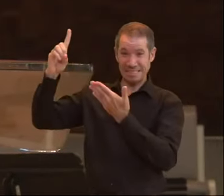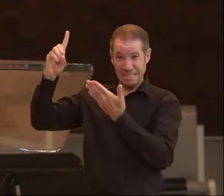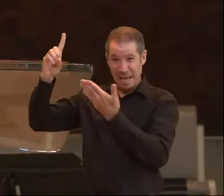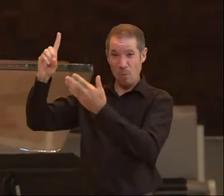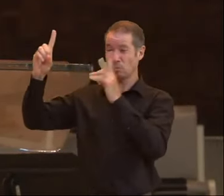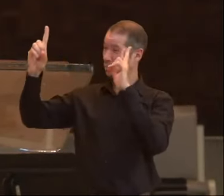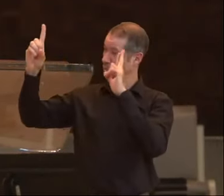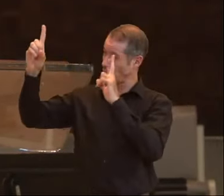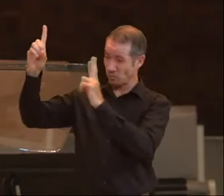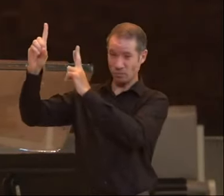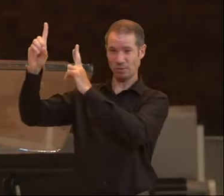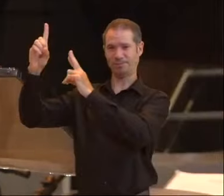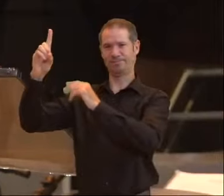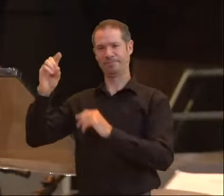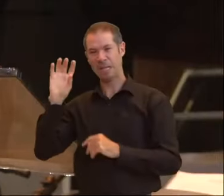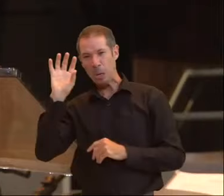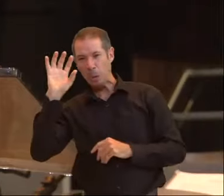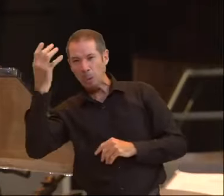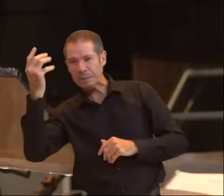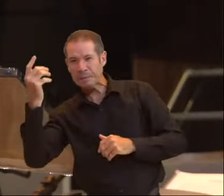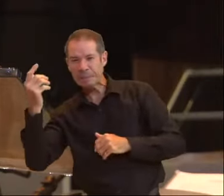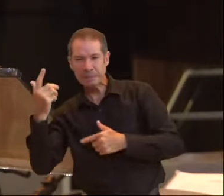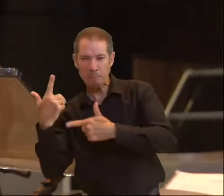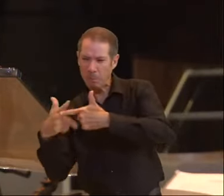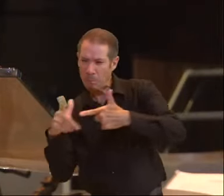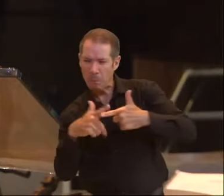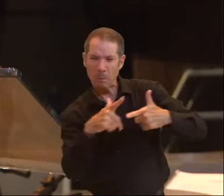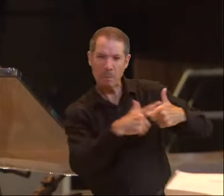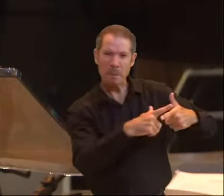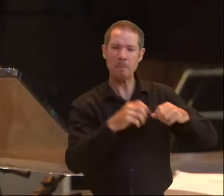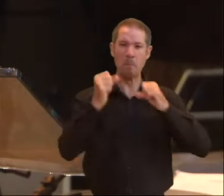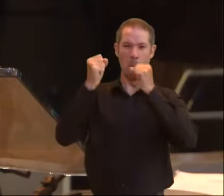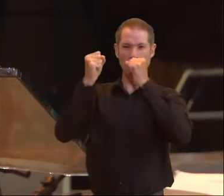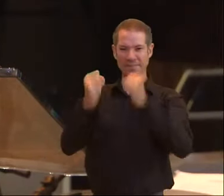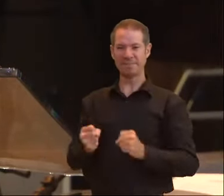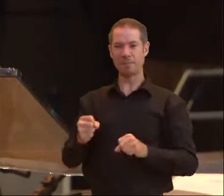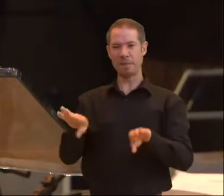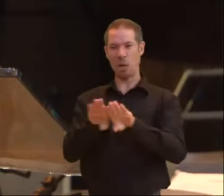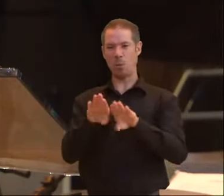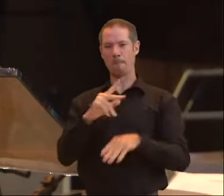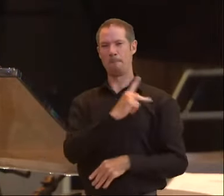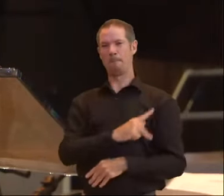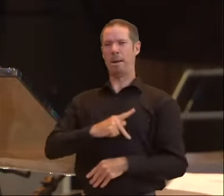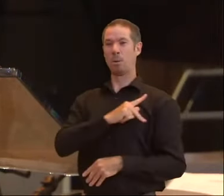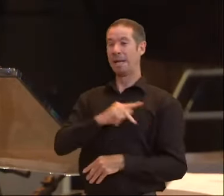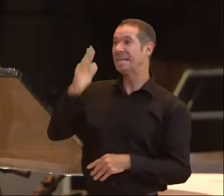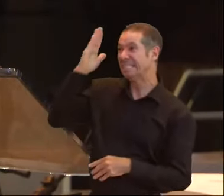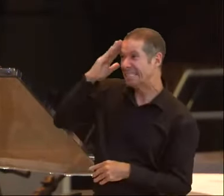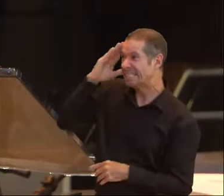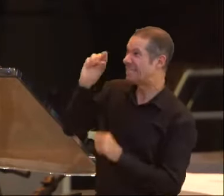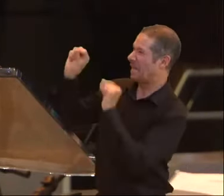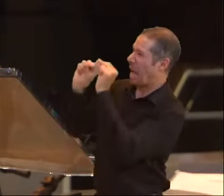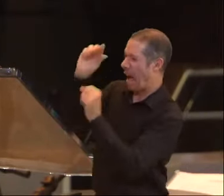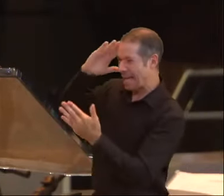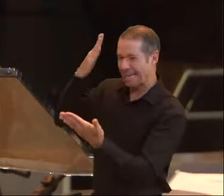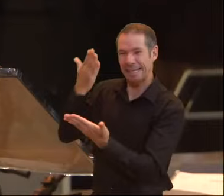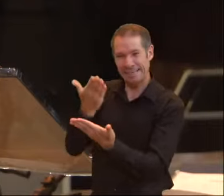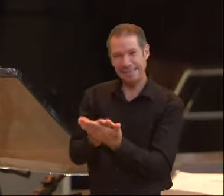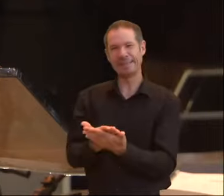ligados ao Senhor. Aconteça o que acontecer, possamos dizer como Paulo: eu bem sei em quem tenho